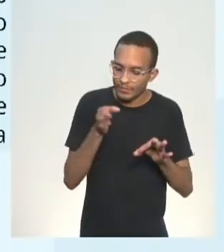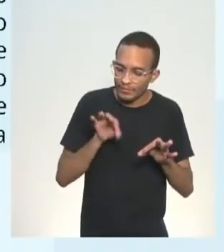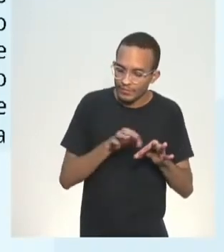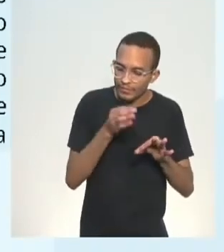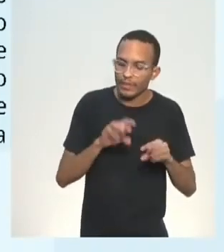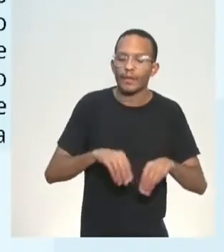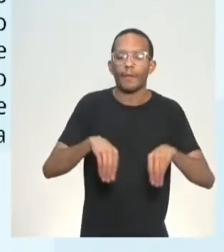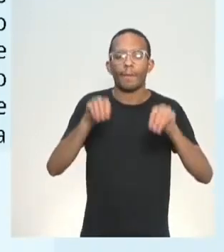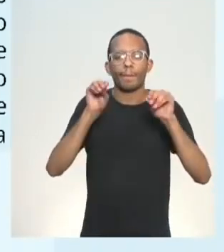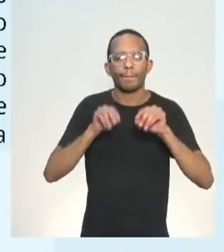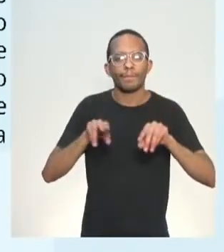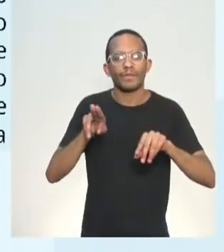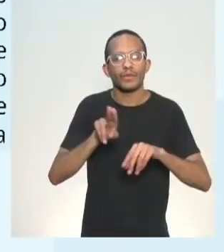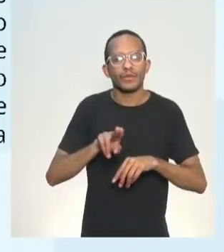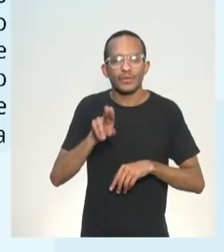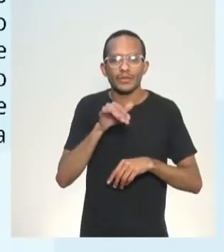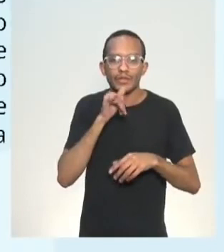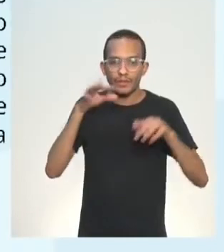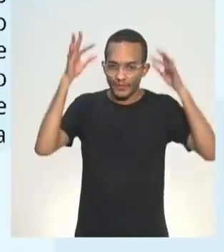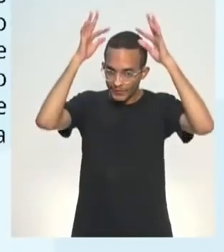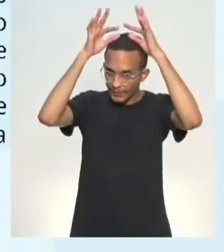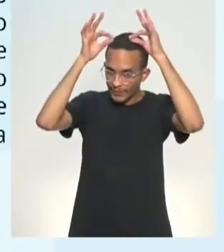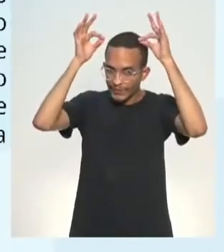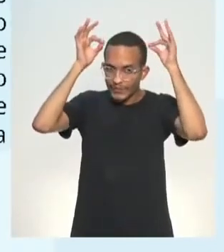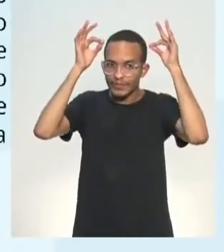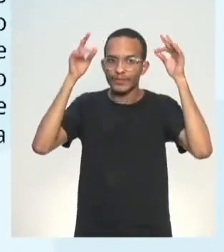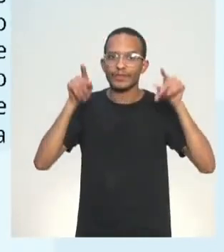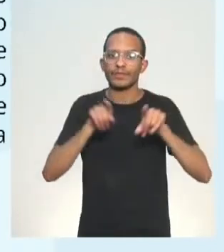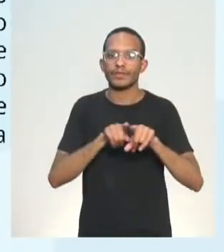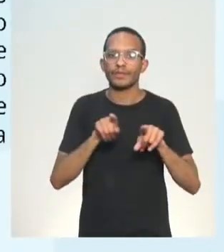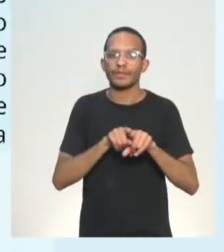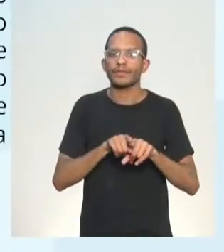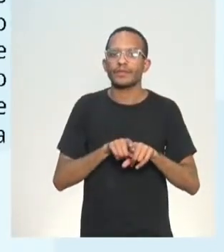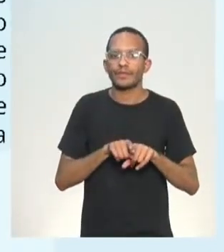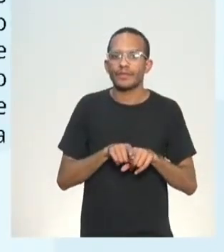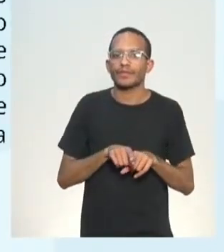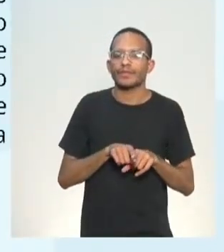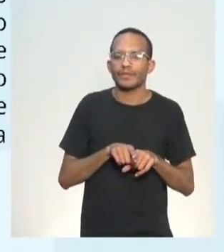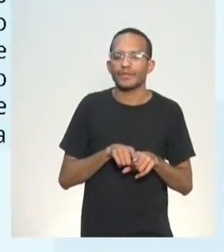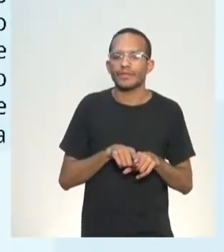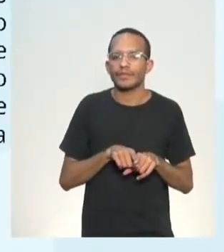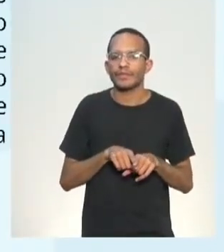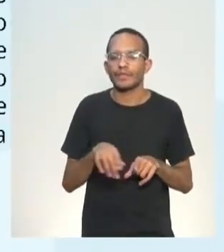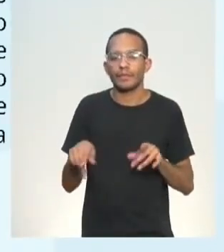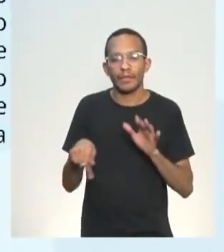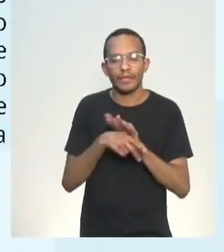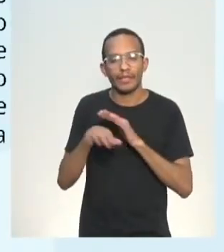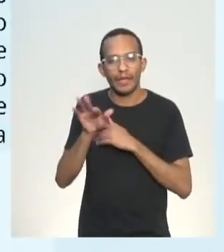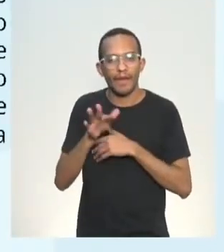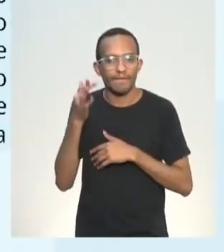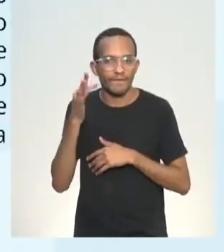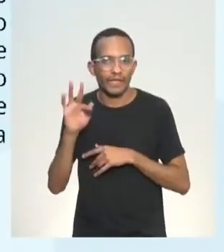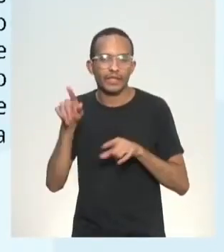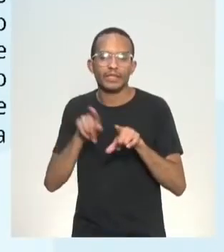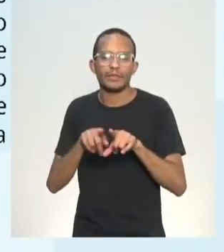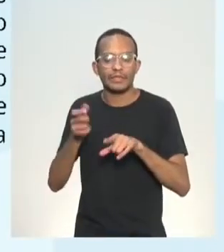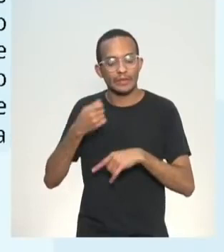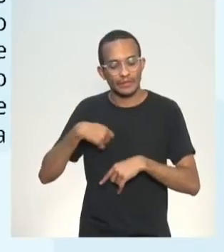tecidos, uso de fita e passamanaria, que também é uma coisa muito característica da cultura hispânica e francesa.